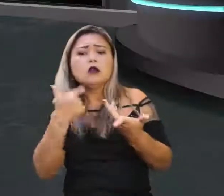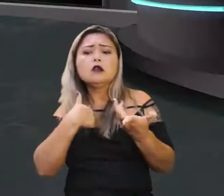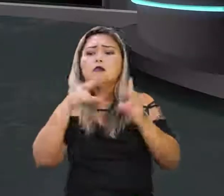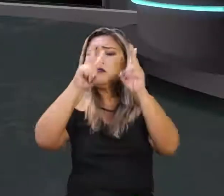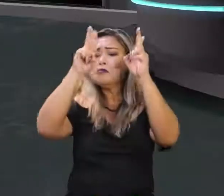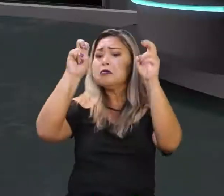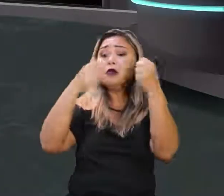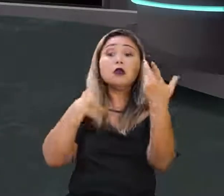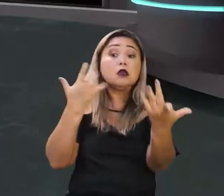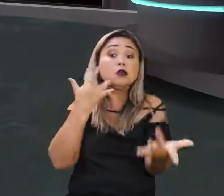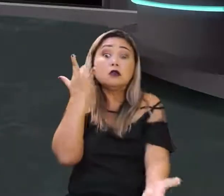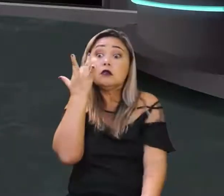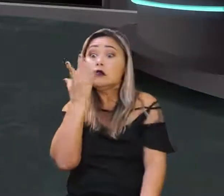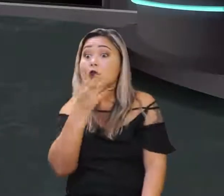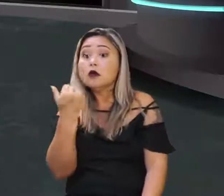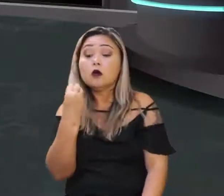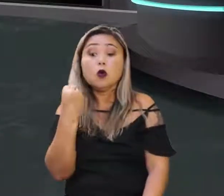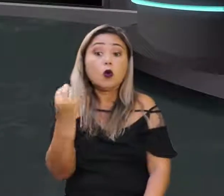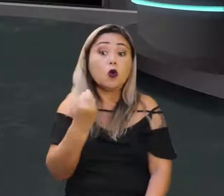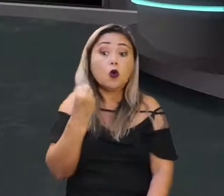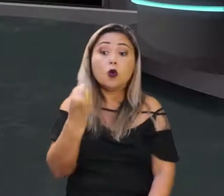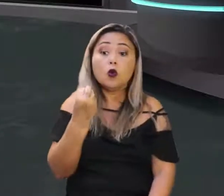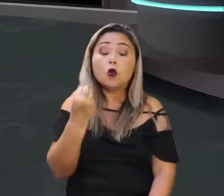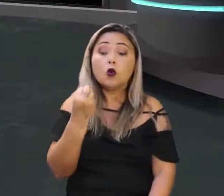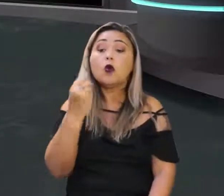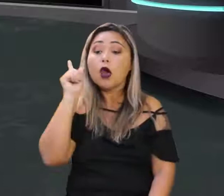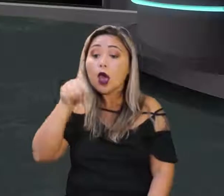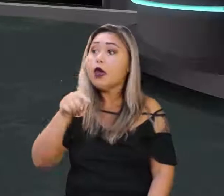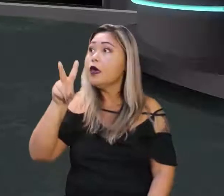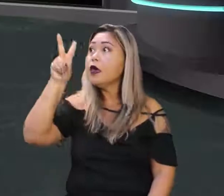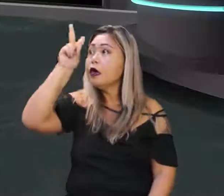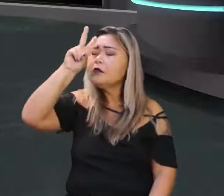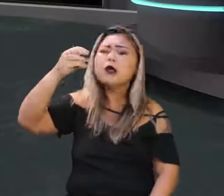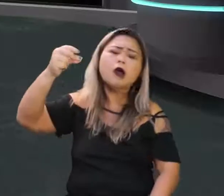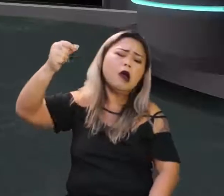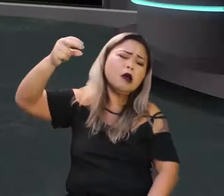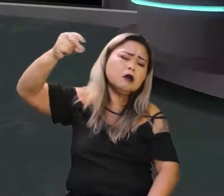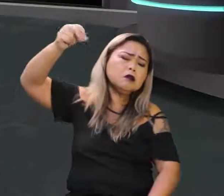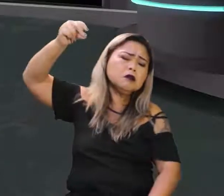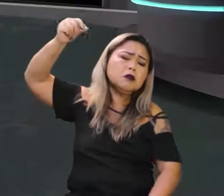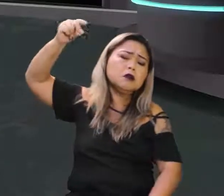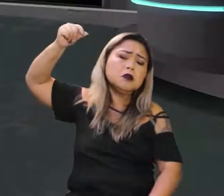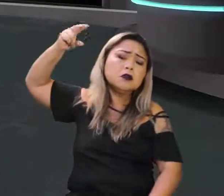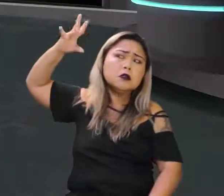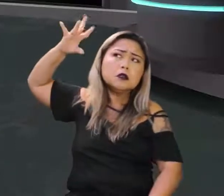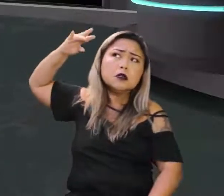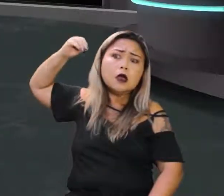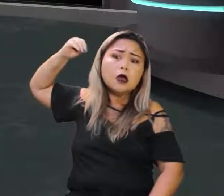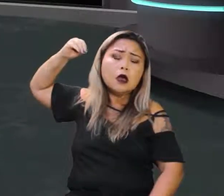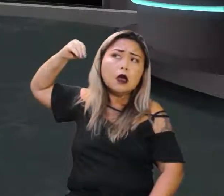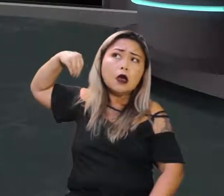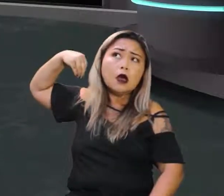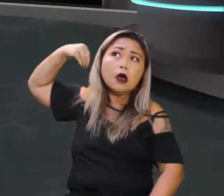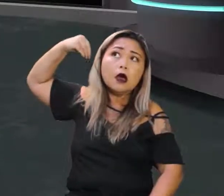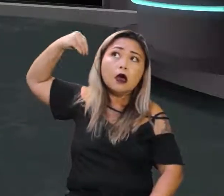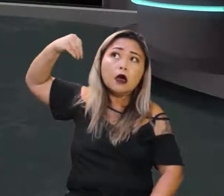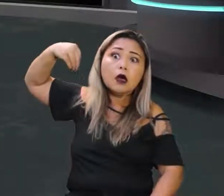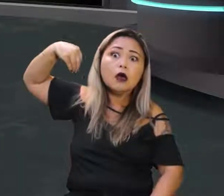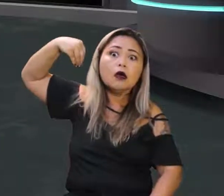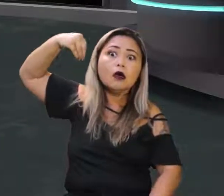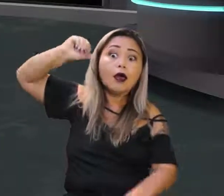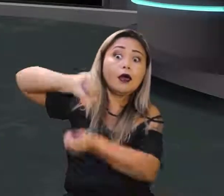né? Nem sabe que é uma história tão antiga, né? E que está aí